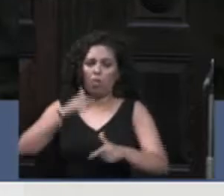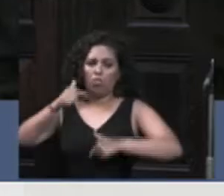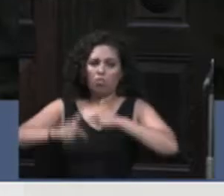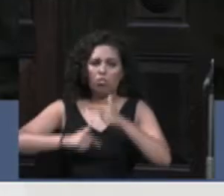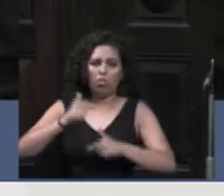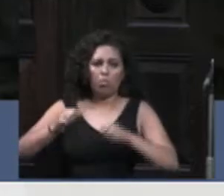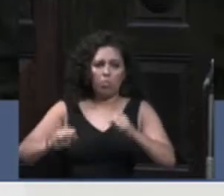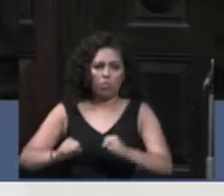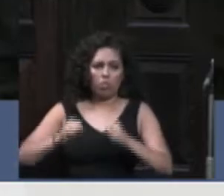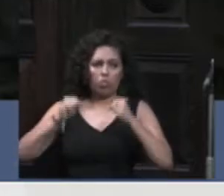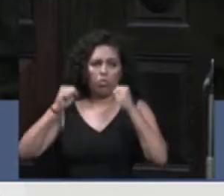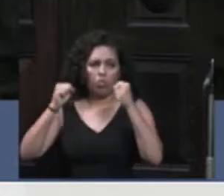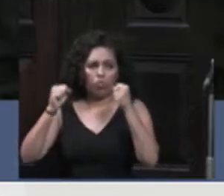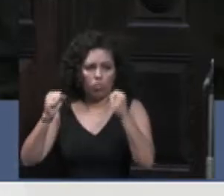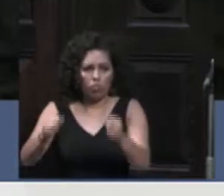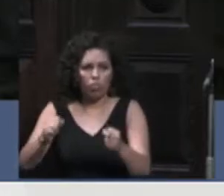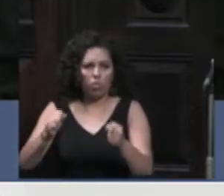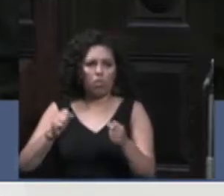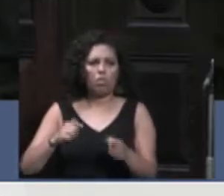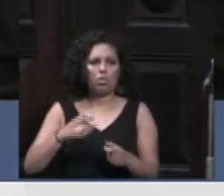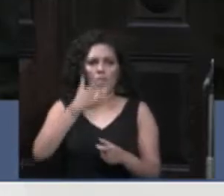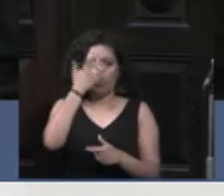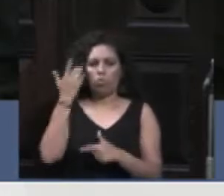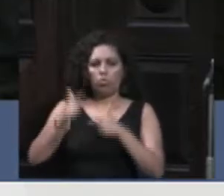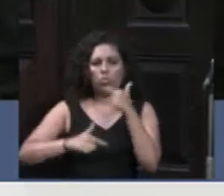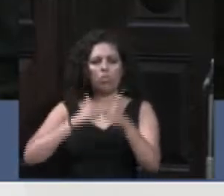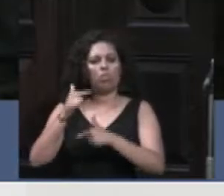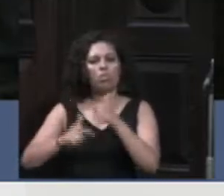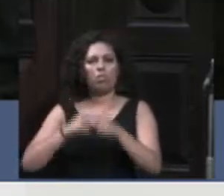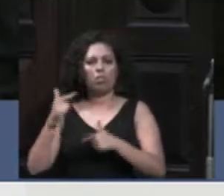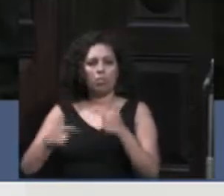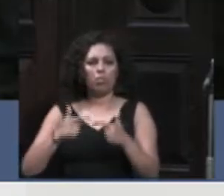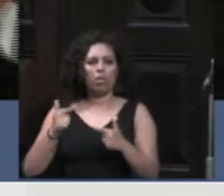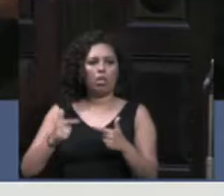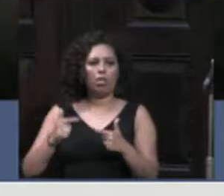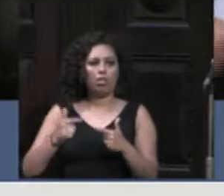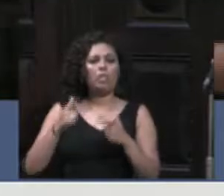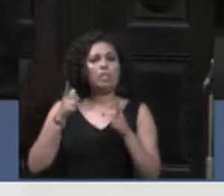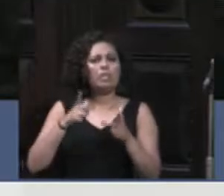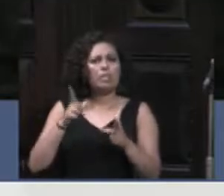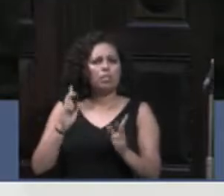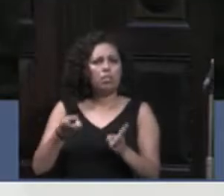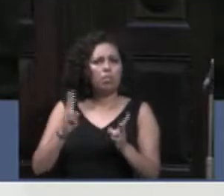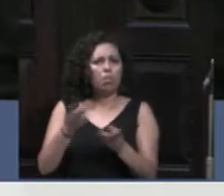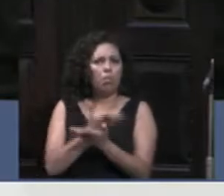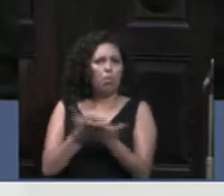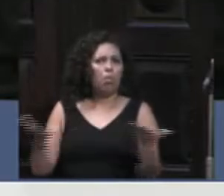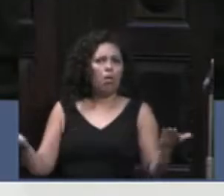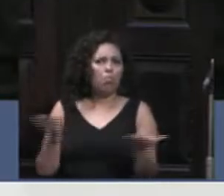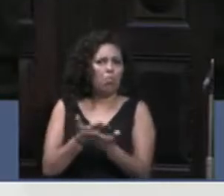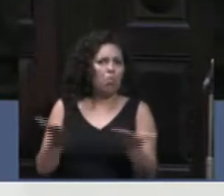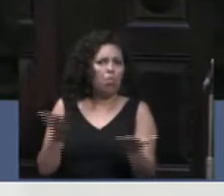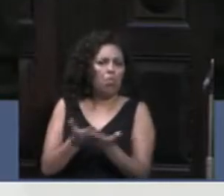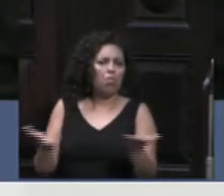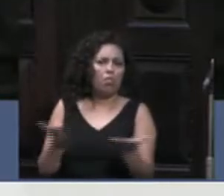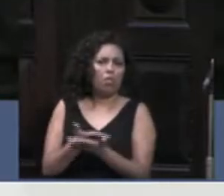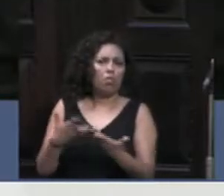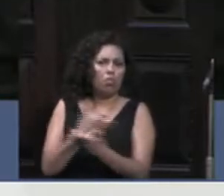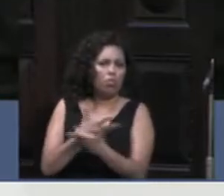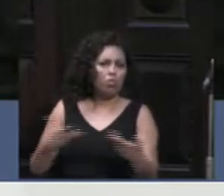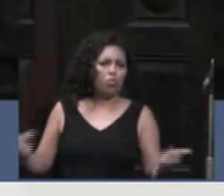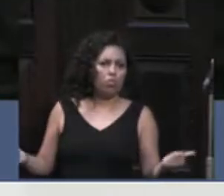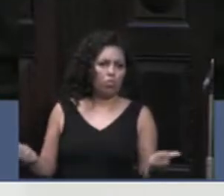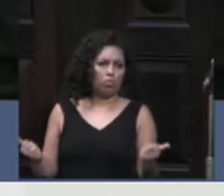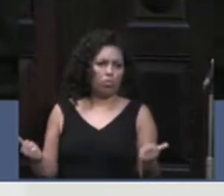mais concentra renda, e o trabalhador bancário ele tem perdido constantemente emprego e privilégio. Portanto, em bom momento,